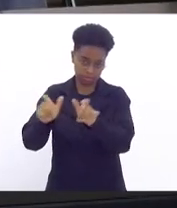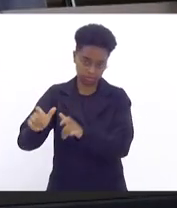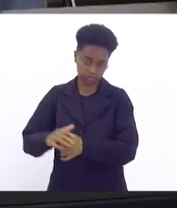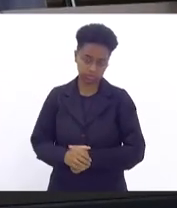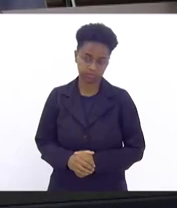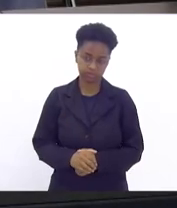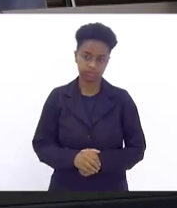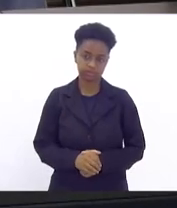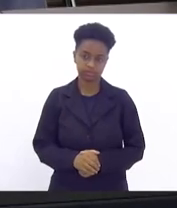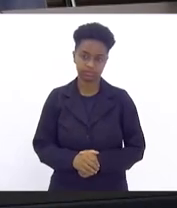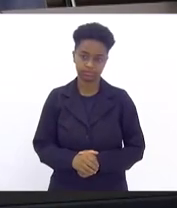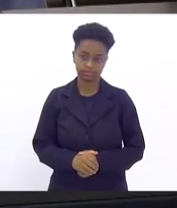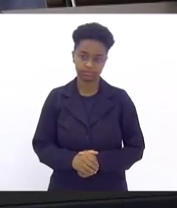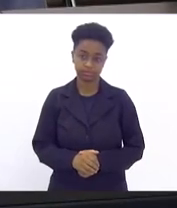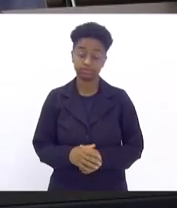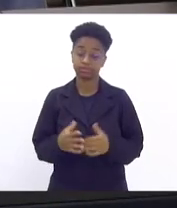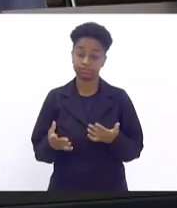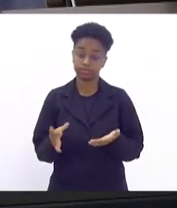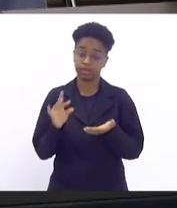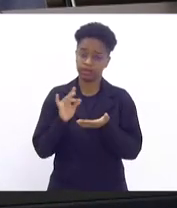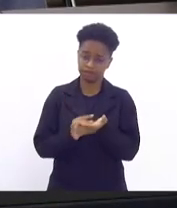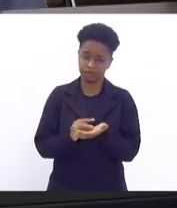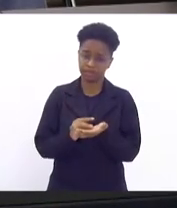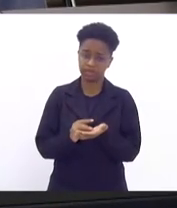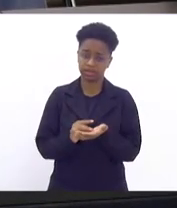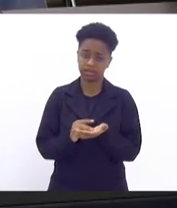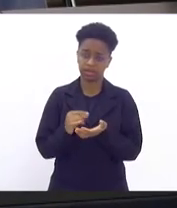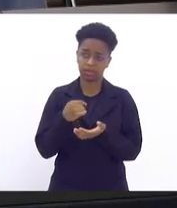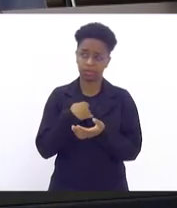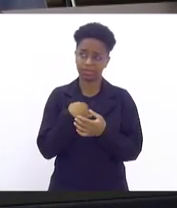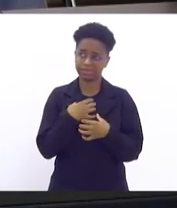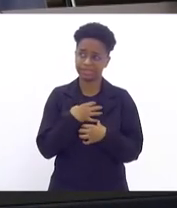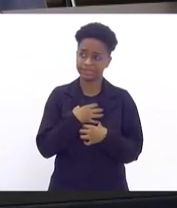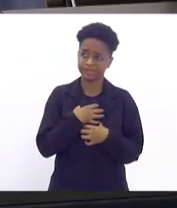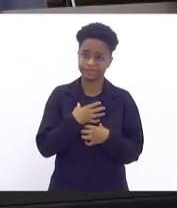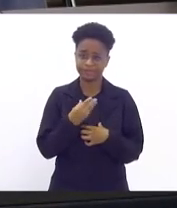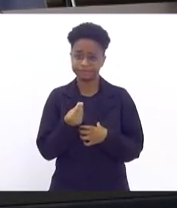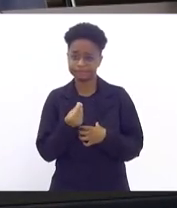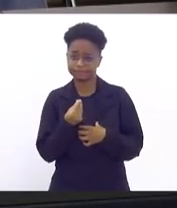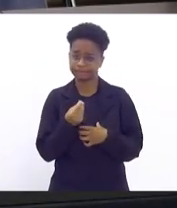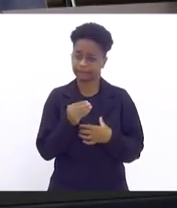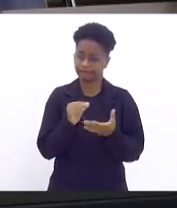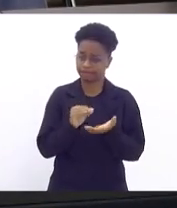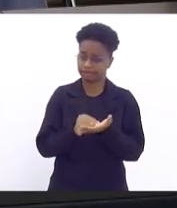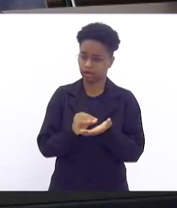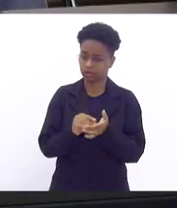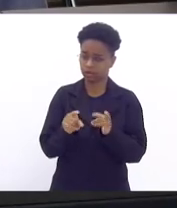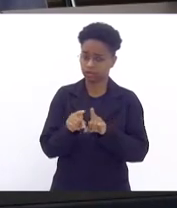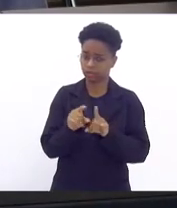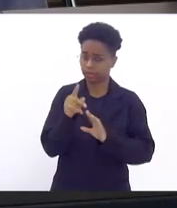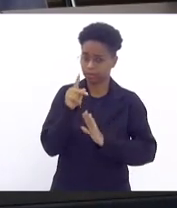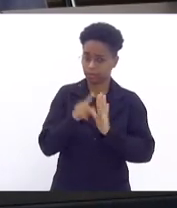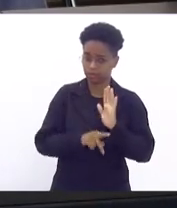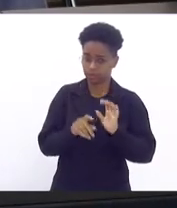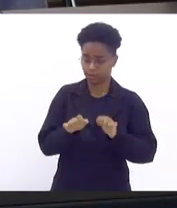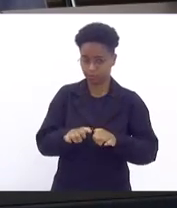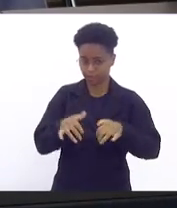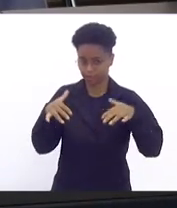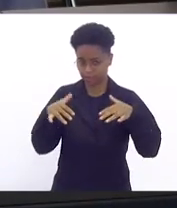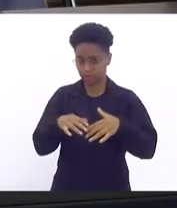verdade eu tô com essa síndrome de abstinência também de projetos no plenário